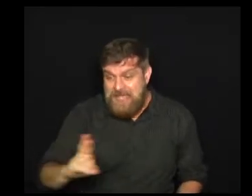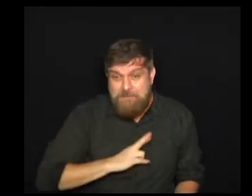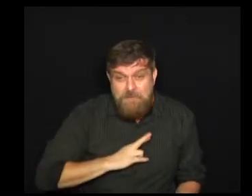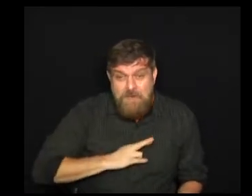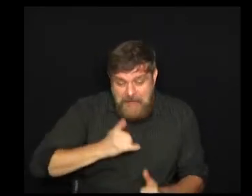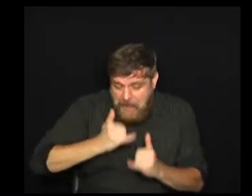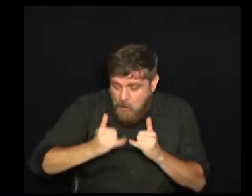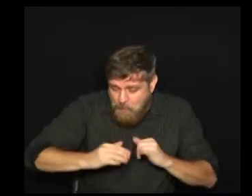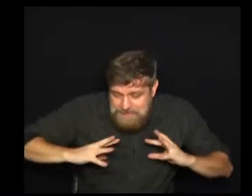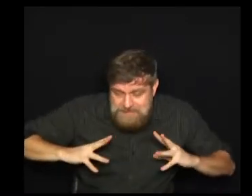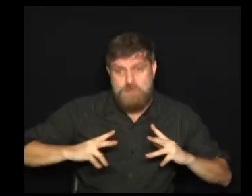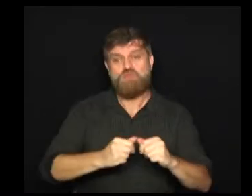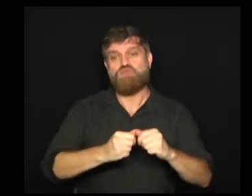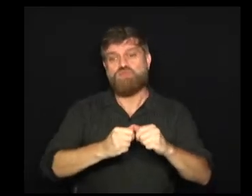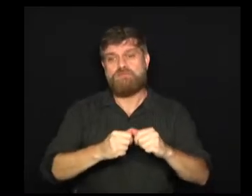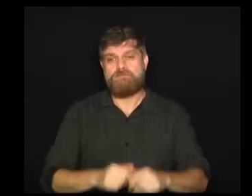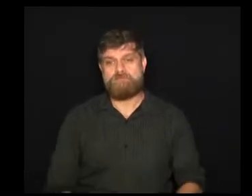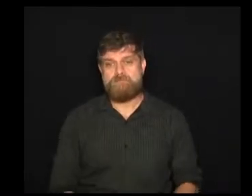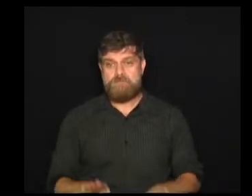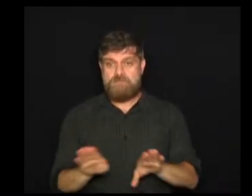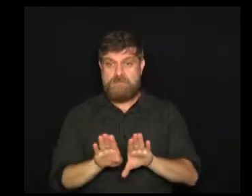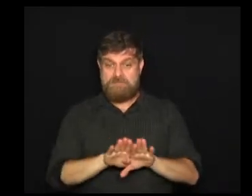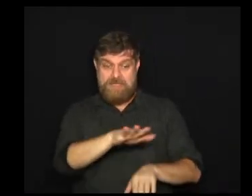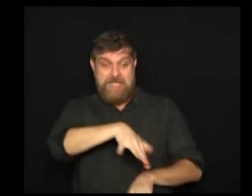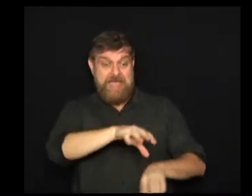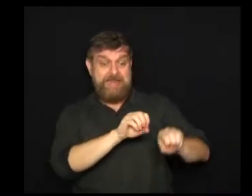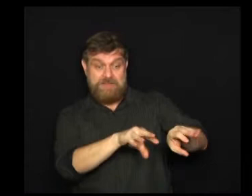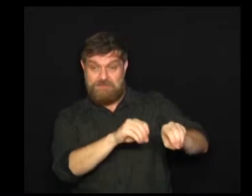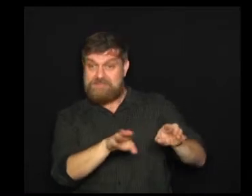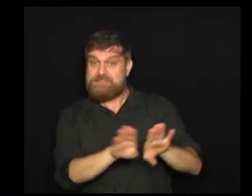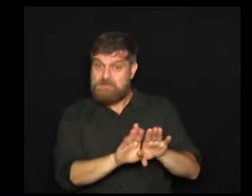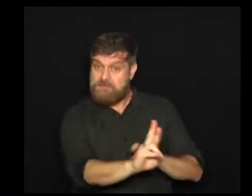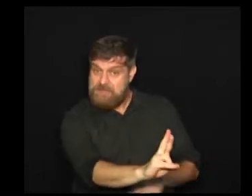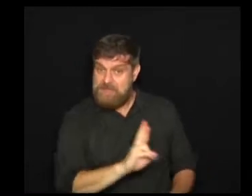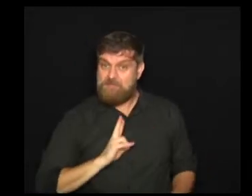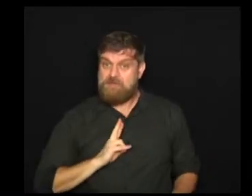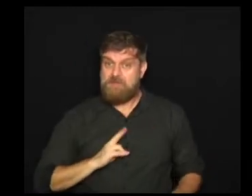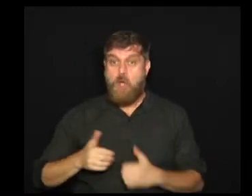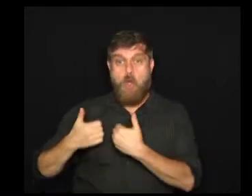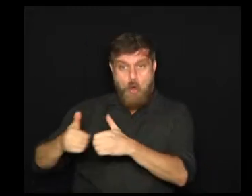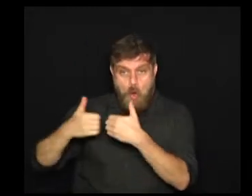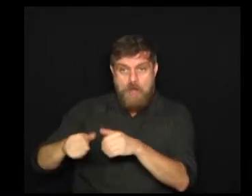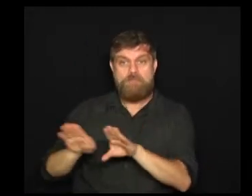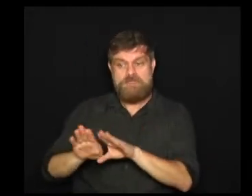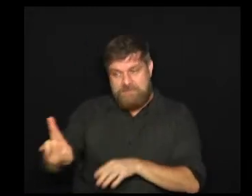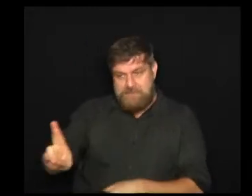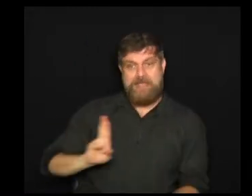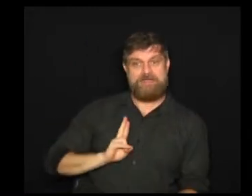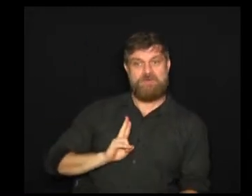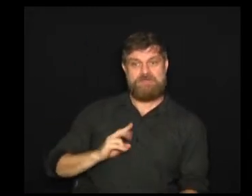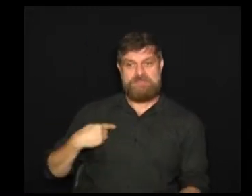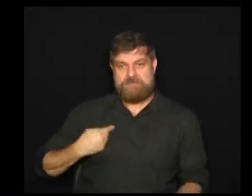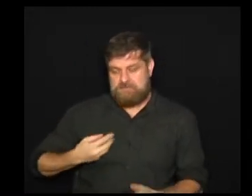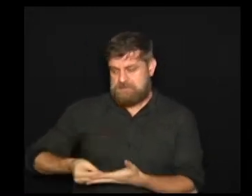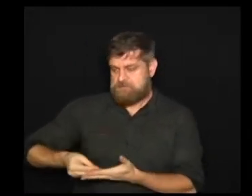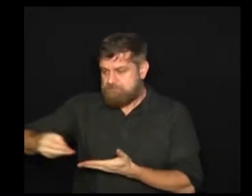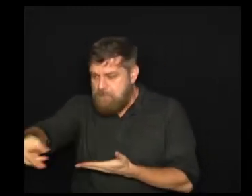todas. Também da educação tivemos resposta, do transporte tivemos resposta. Então, nós